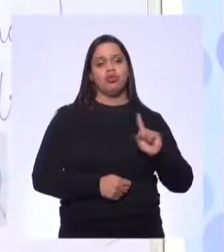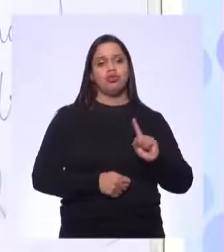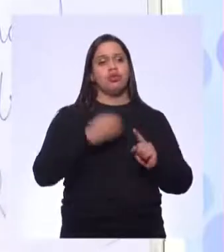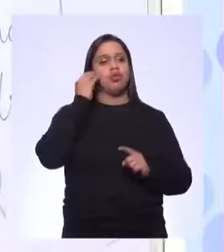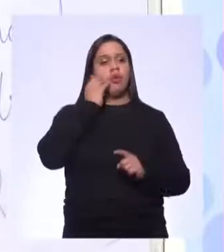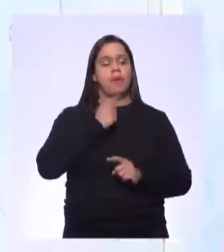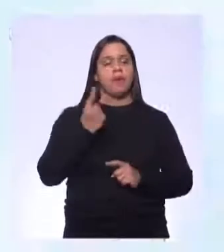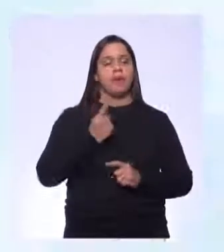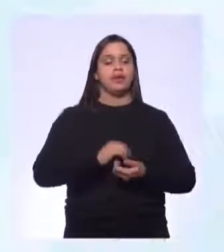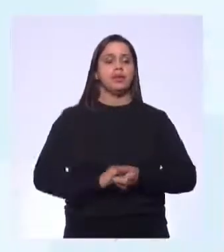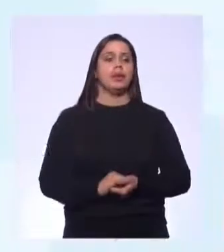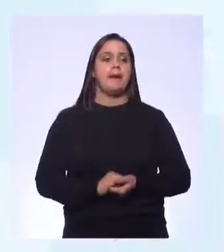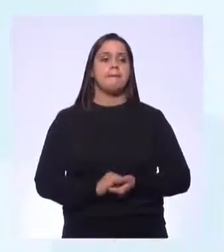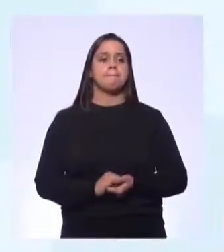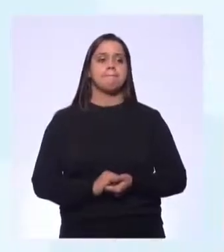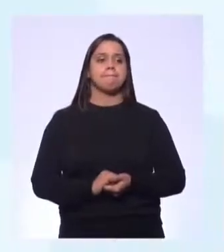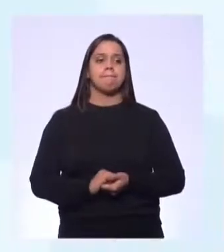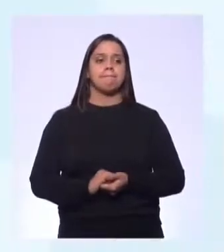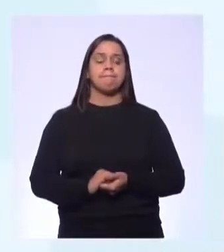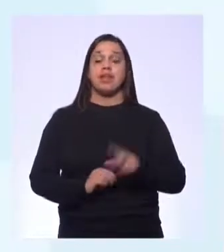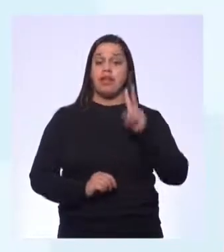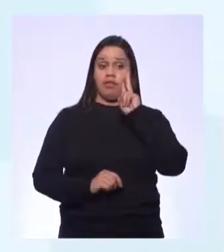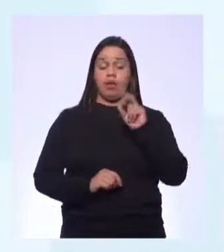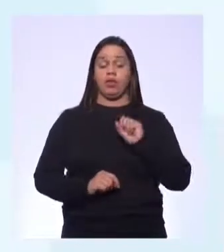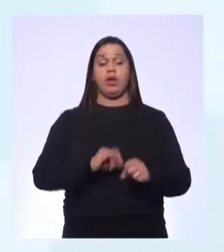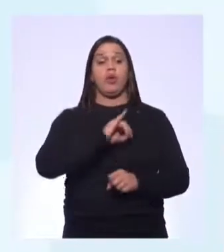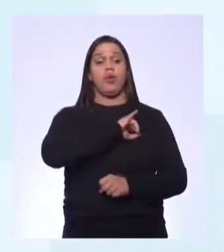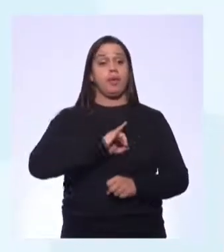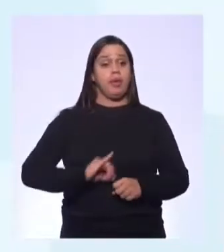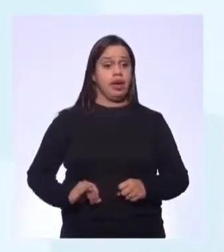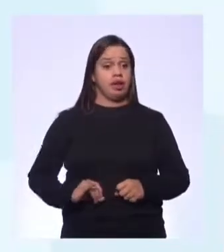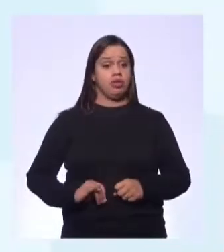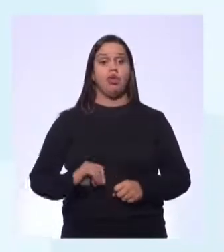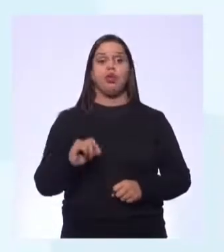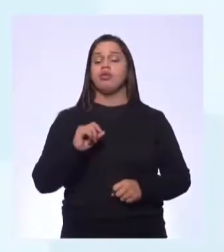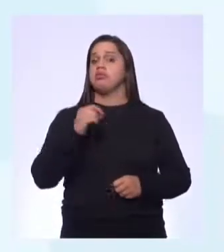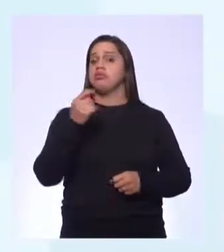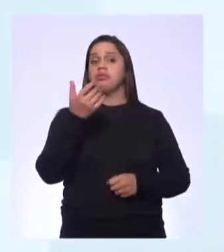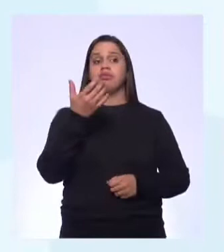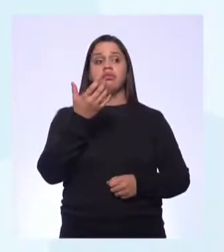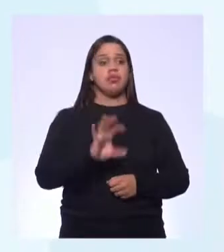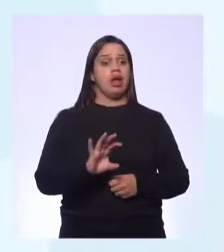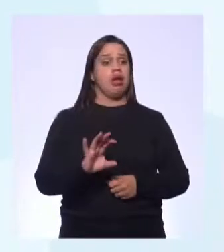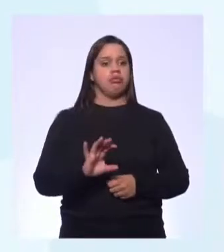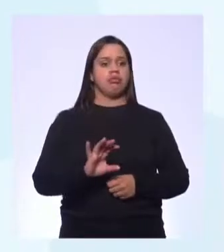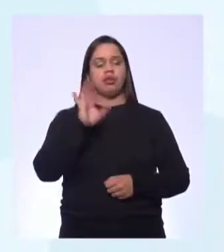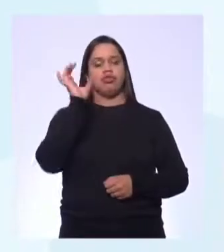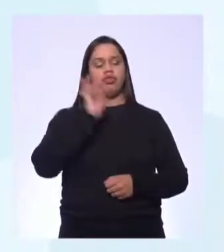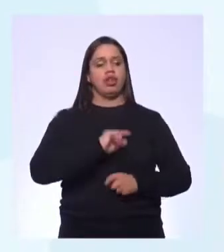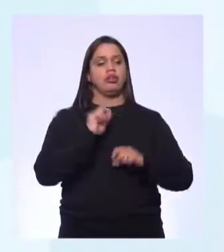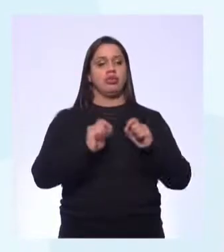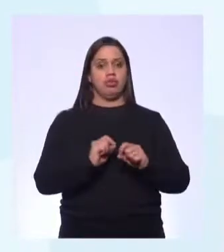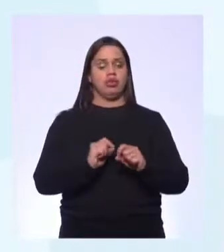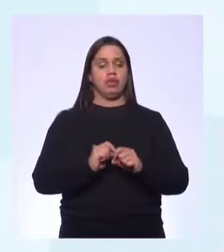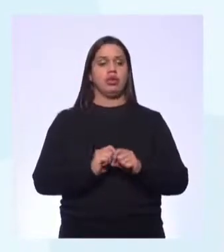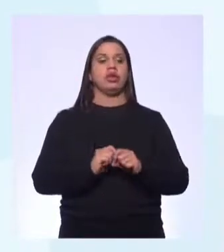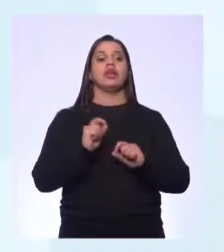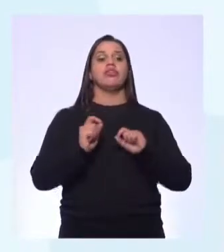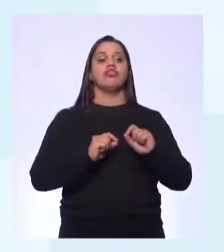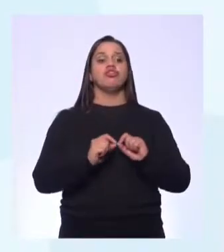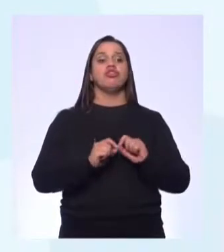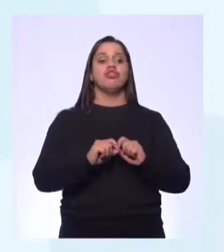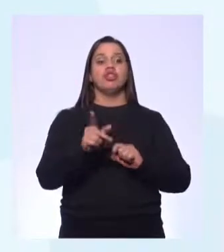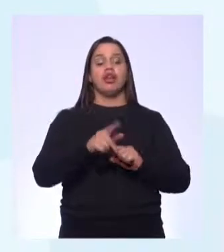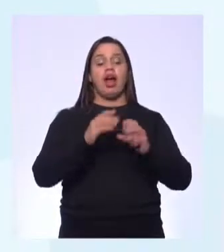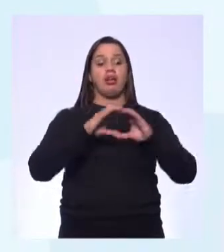informação para vocês. O imperador não teria o direito de dissolver a Câmara dos